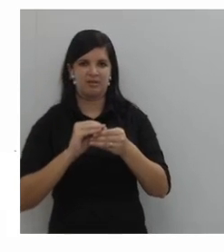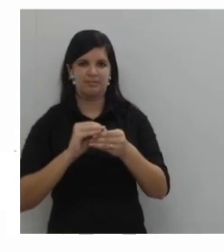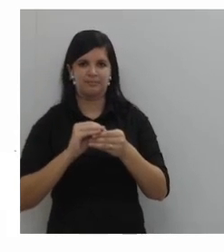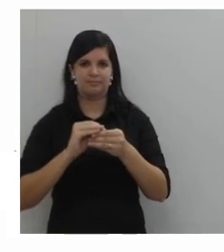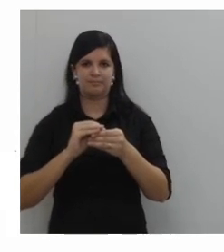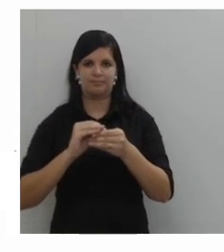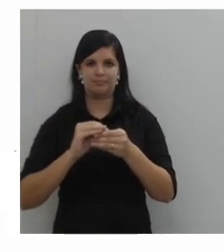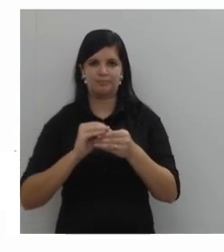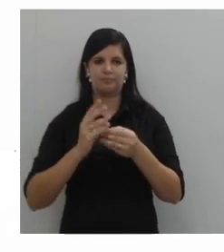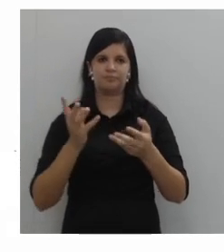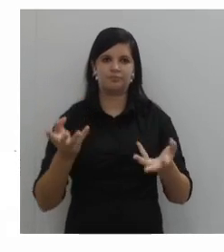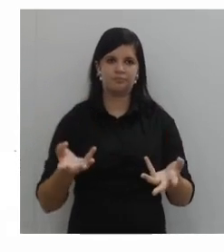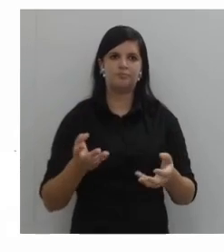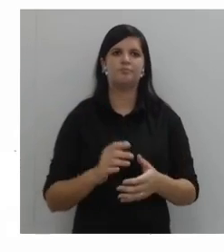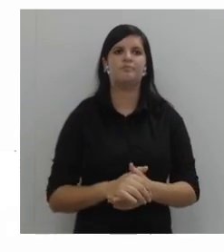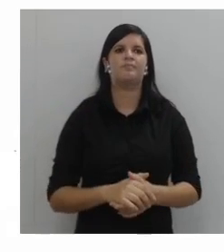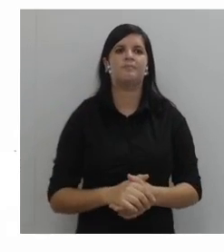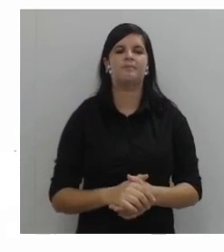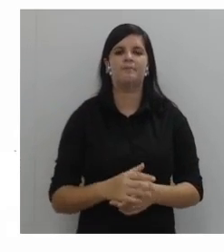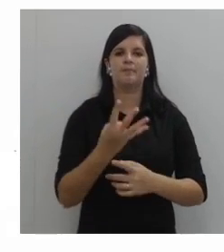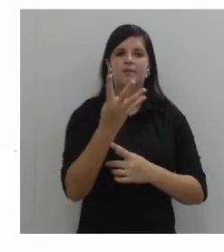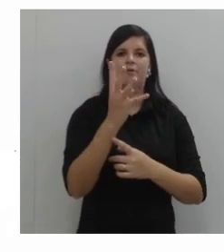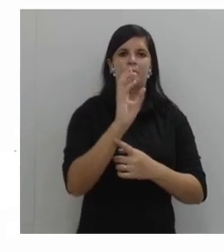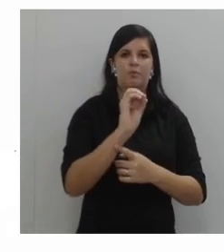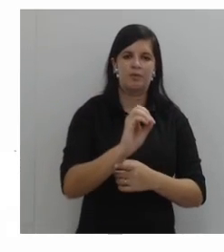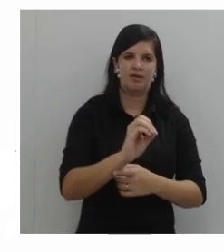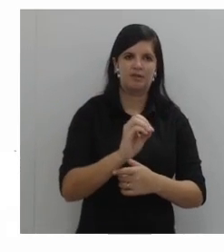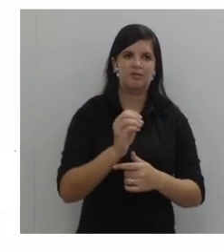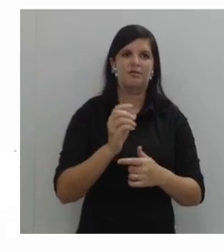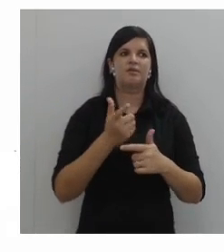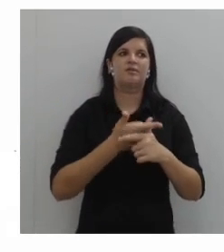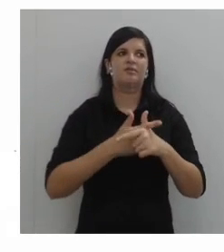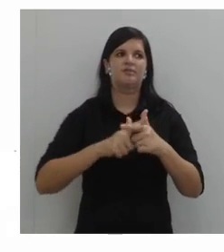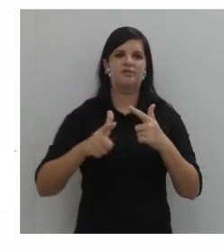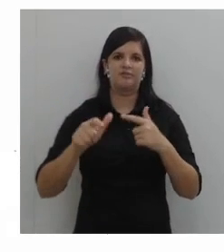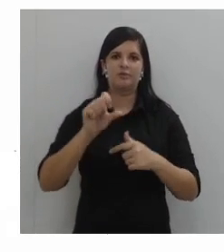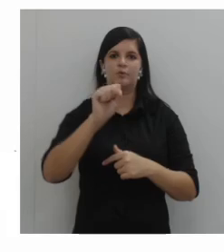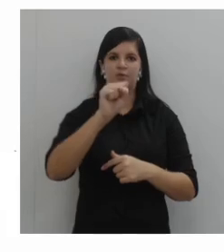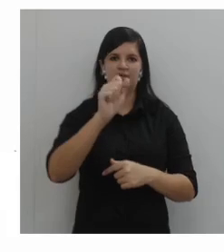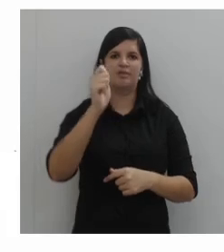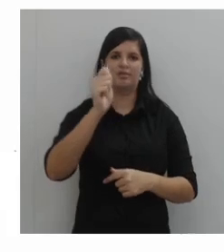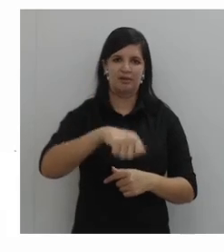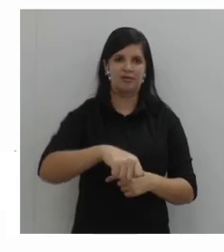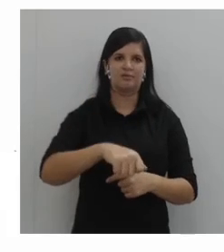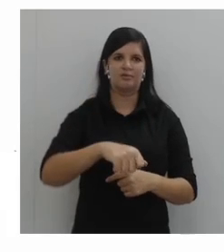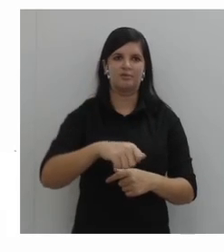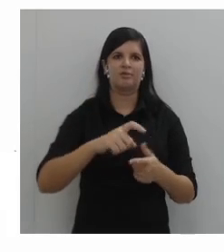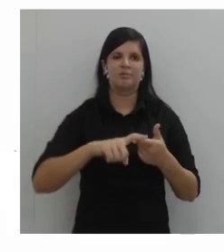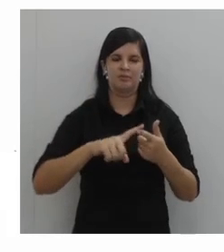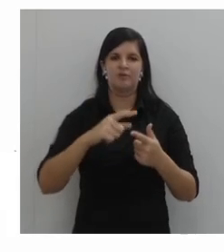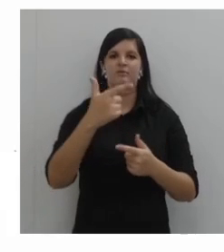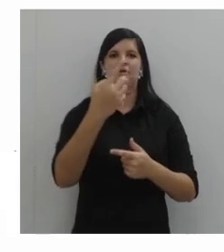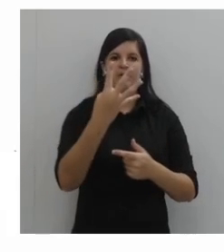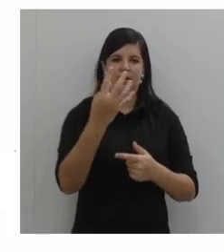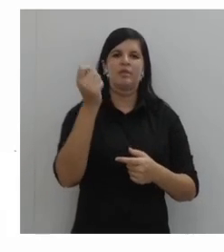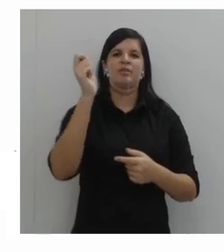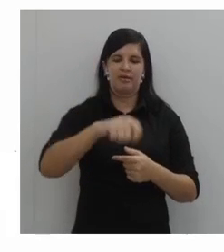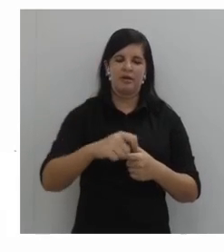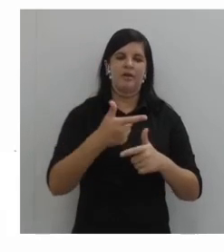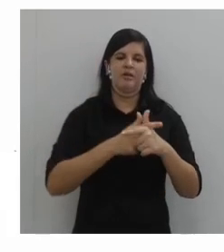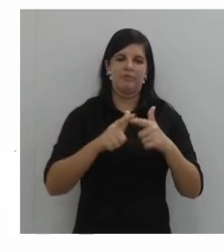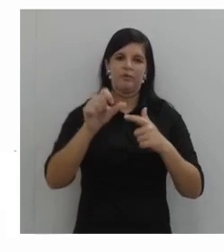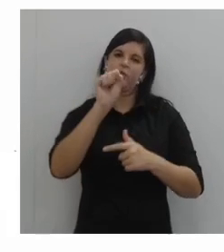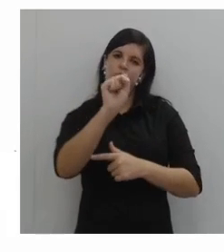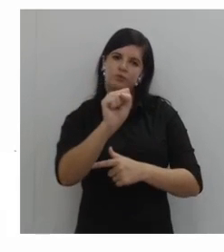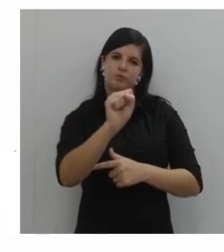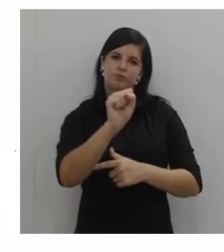simplificações. Veja que 40 dá para dividir por 8, assim como 24 também dá para dividir por 8. Se